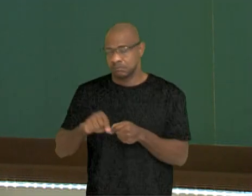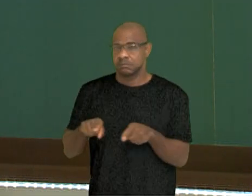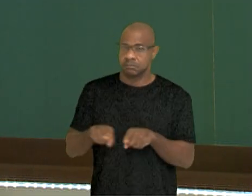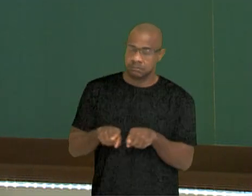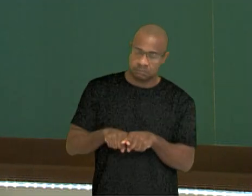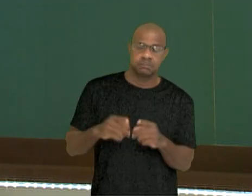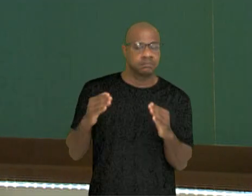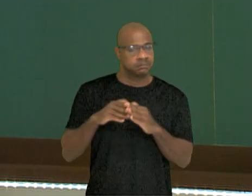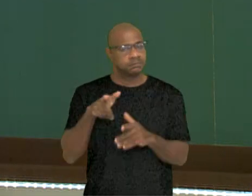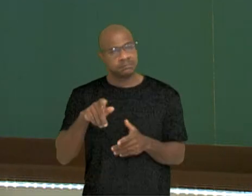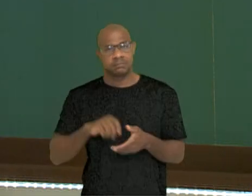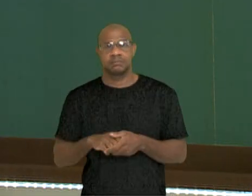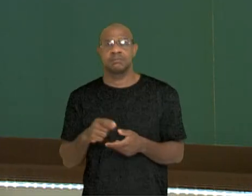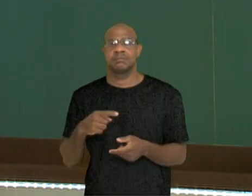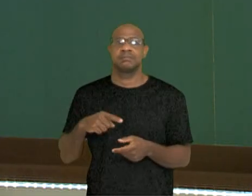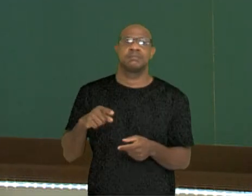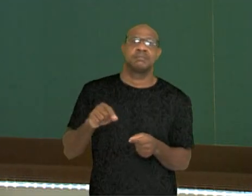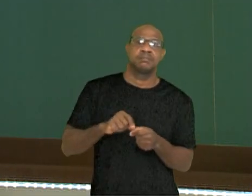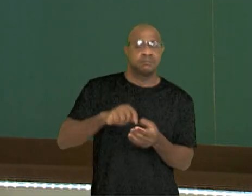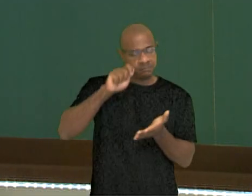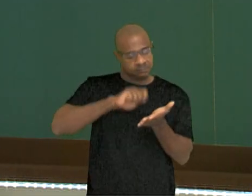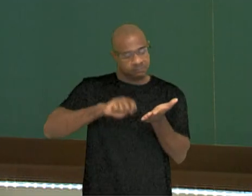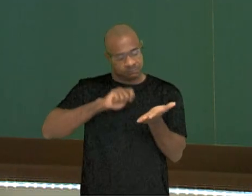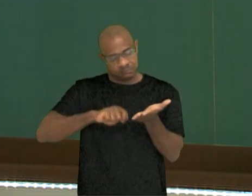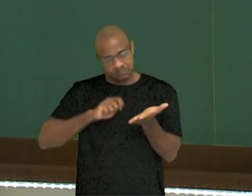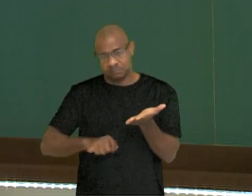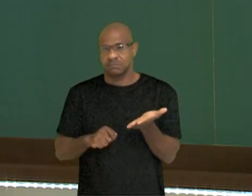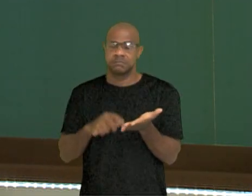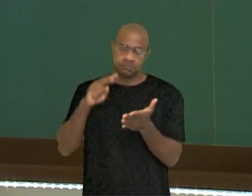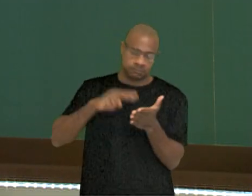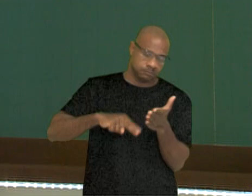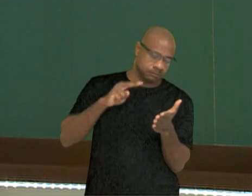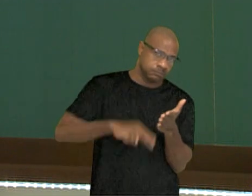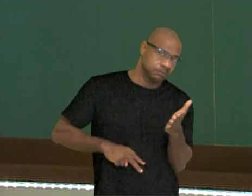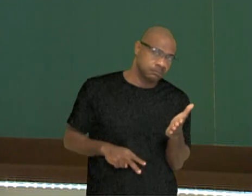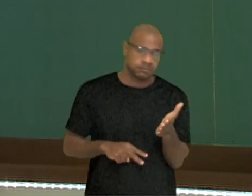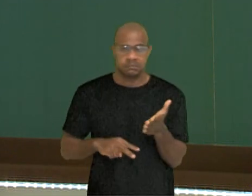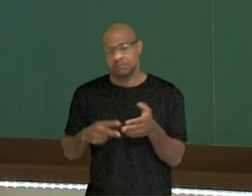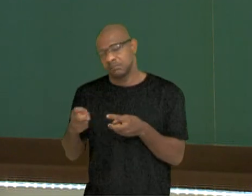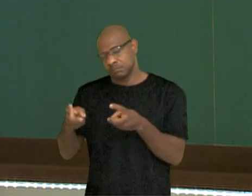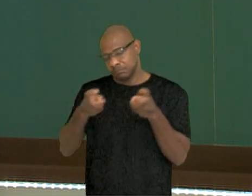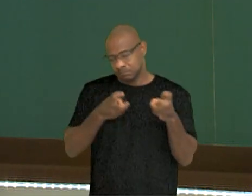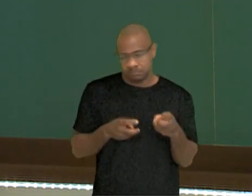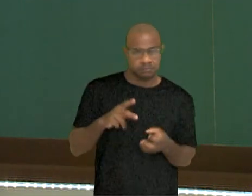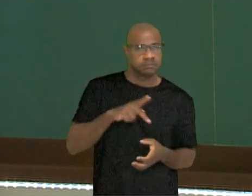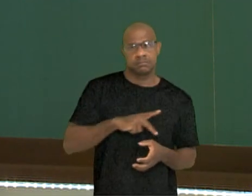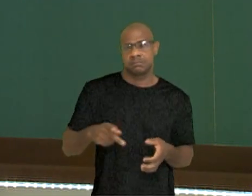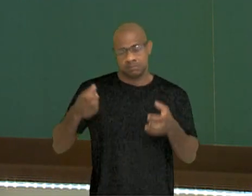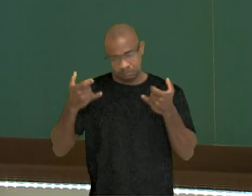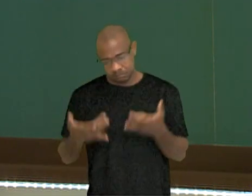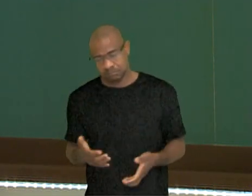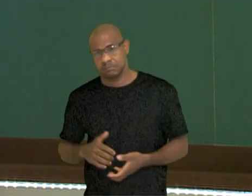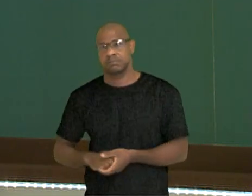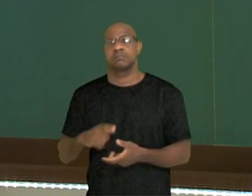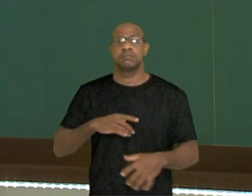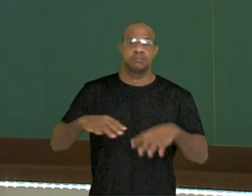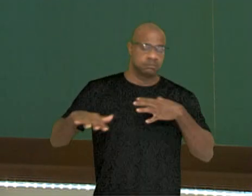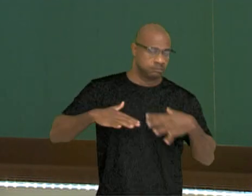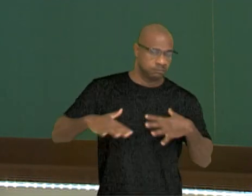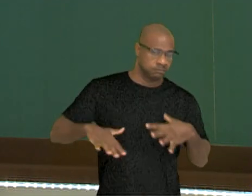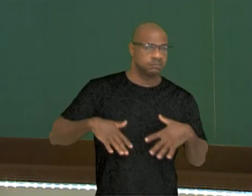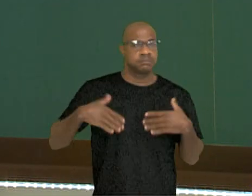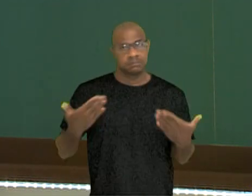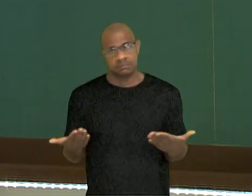movimento, né? Quando a gente escreve, lê, escuta o professor falar e se movimenta,